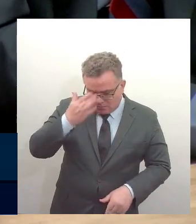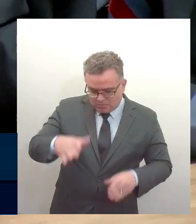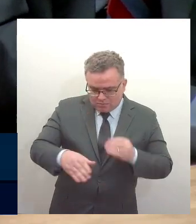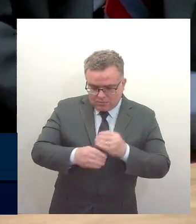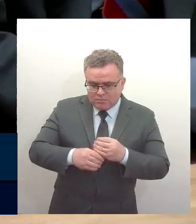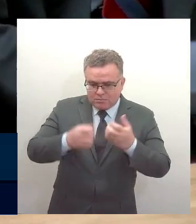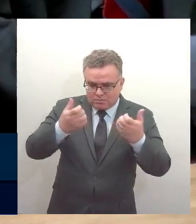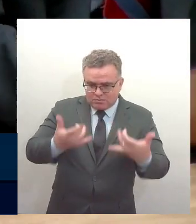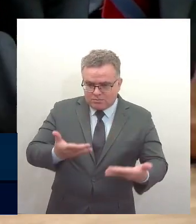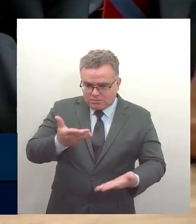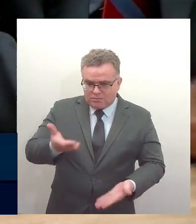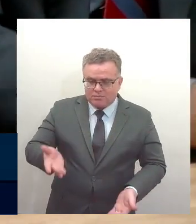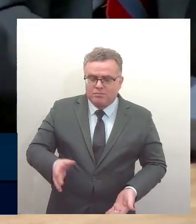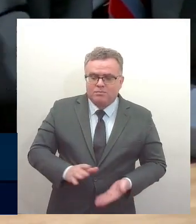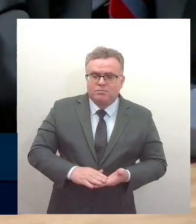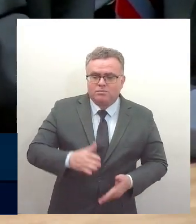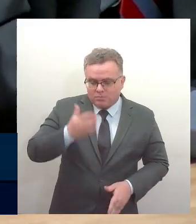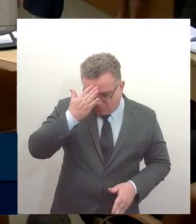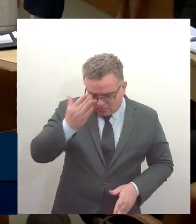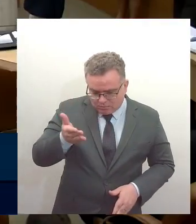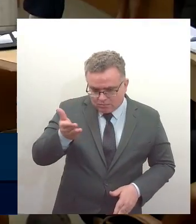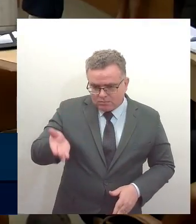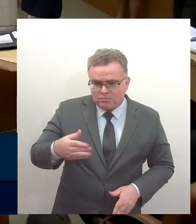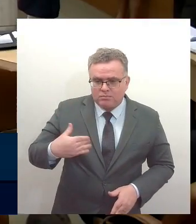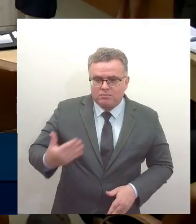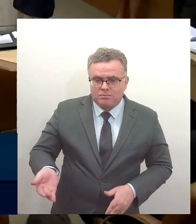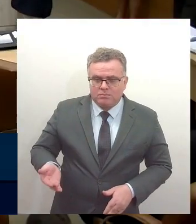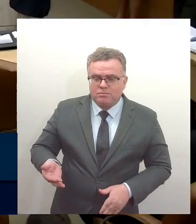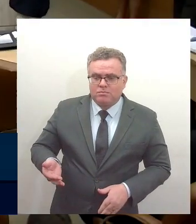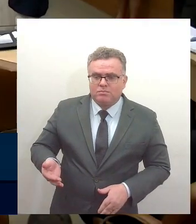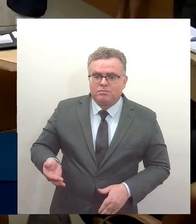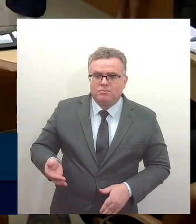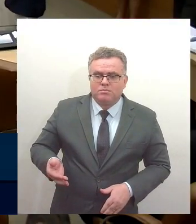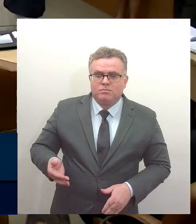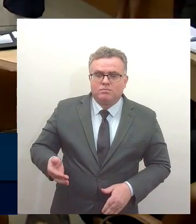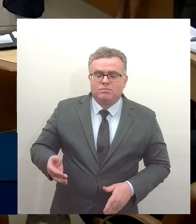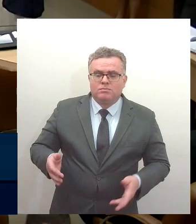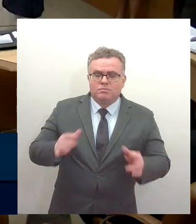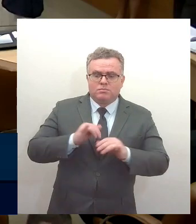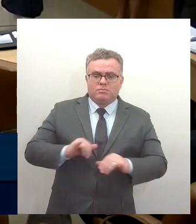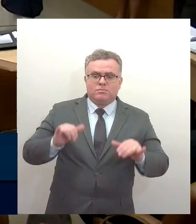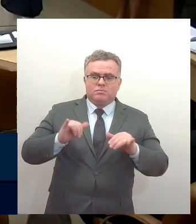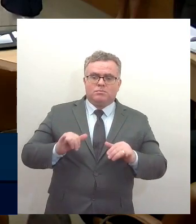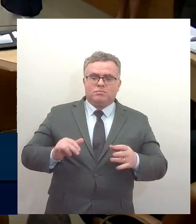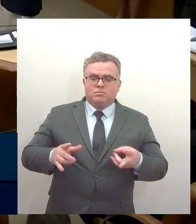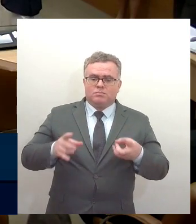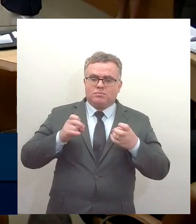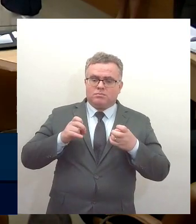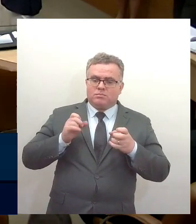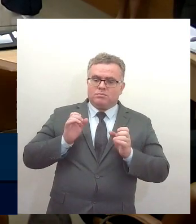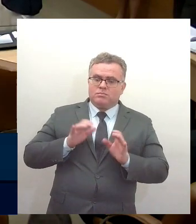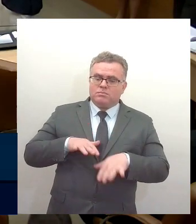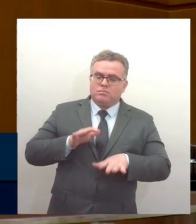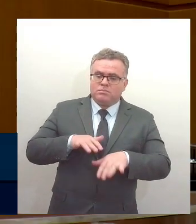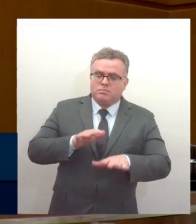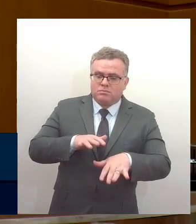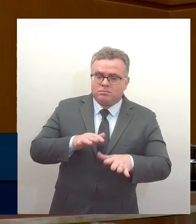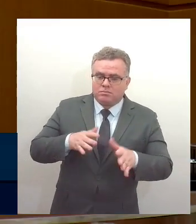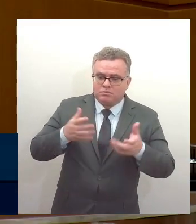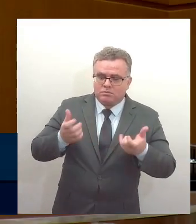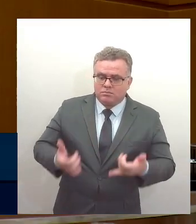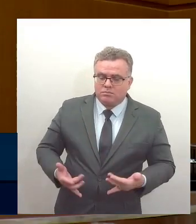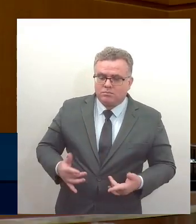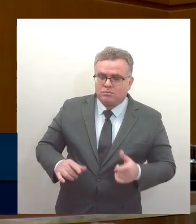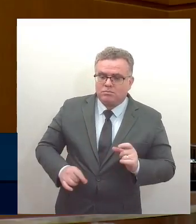E outra coisa também que eu vi na caminhada, muita gente falando, é sobre preconceito, né, de